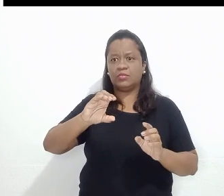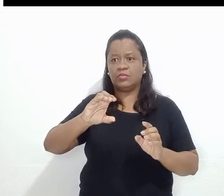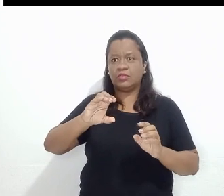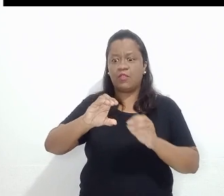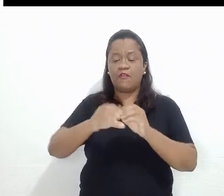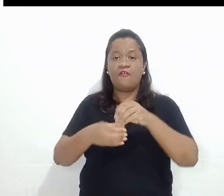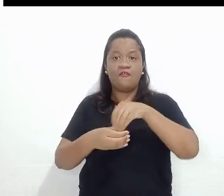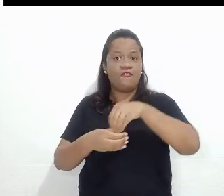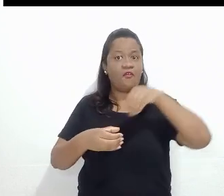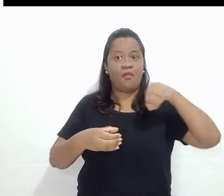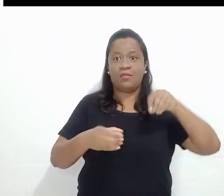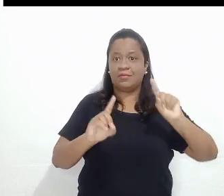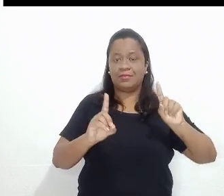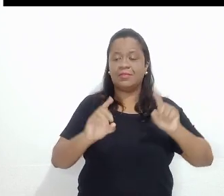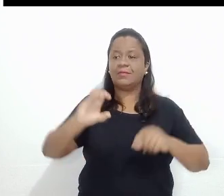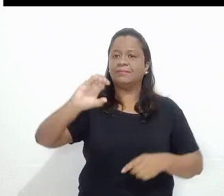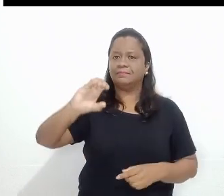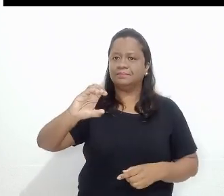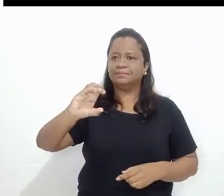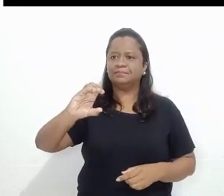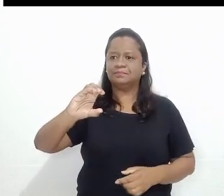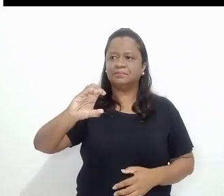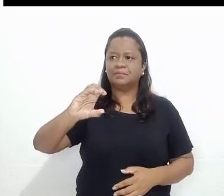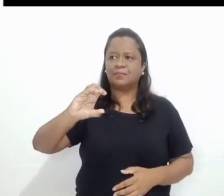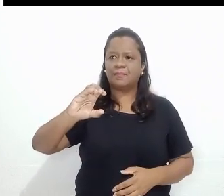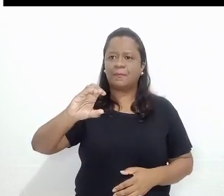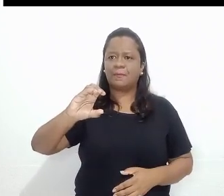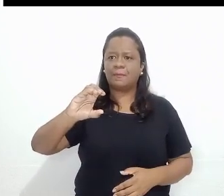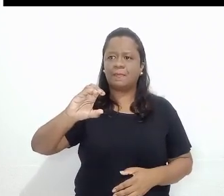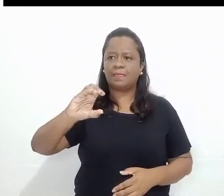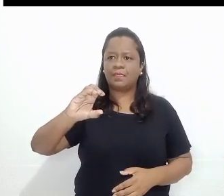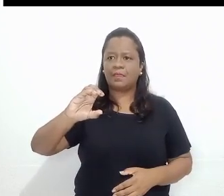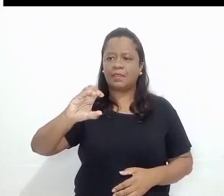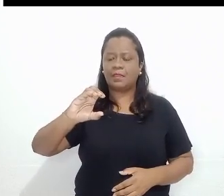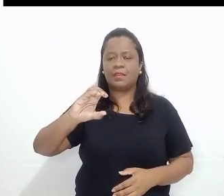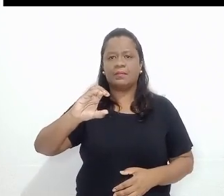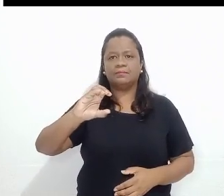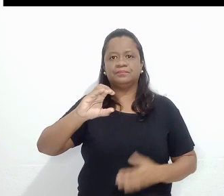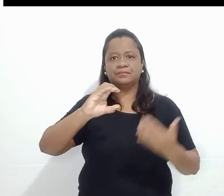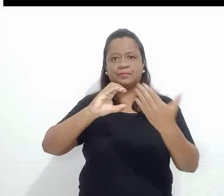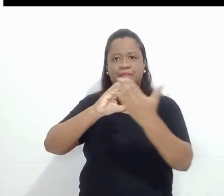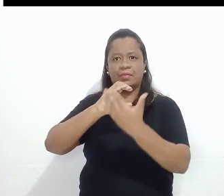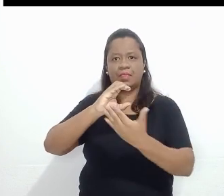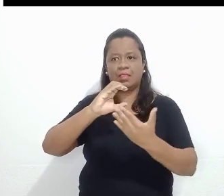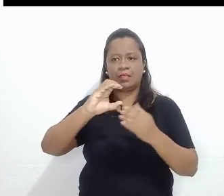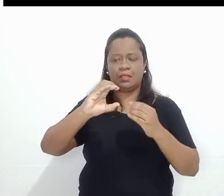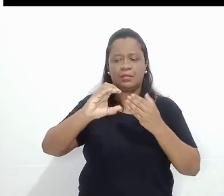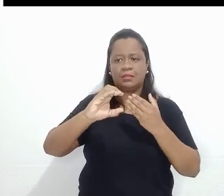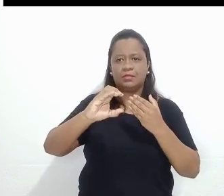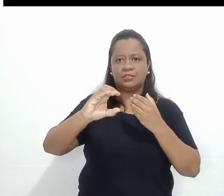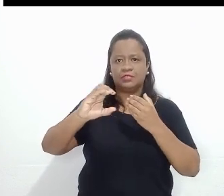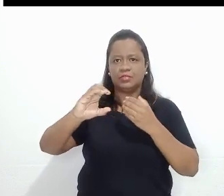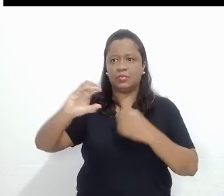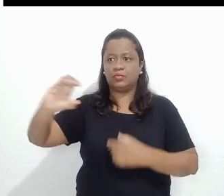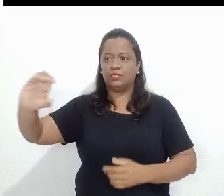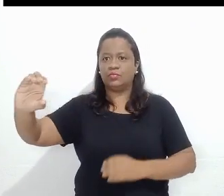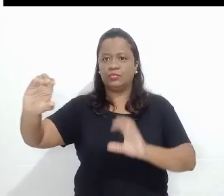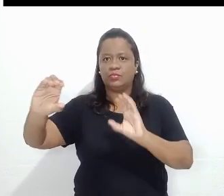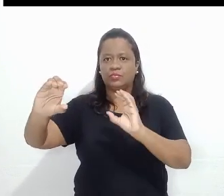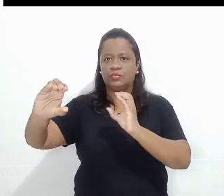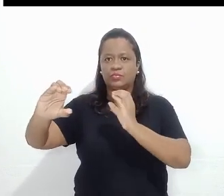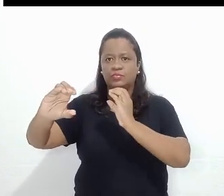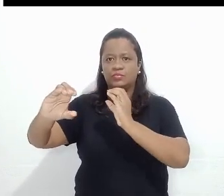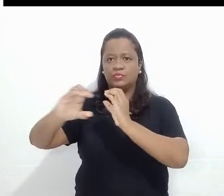não, ela mede do encontro da lente com a câmera, tá? Naquele ponto onde a